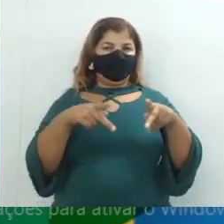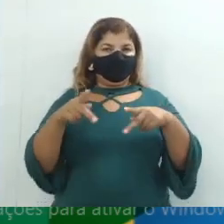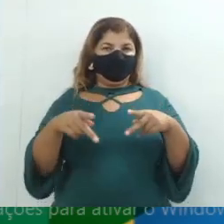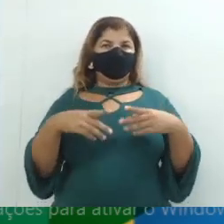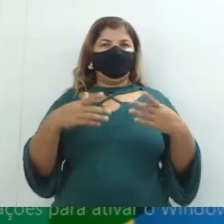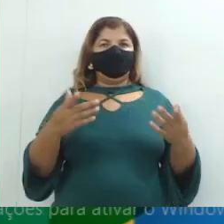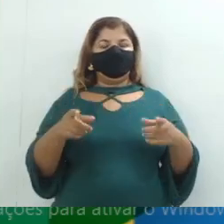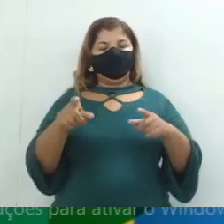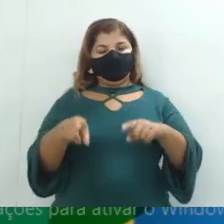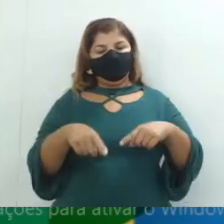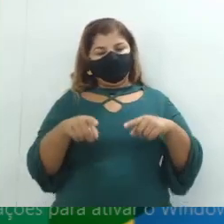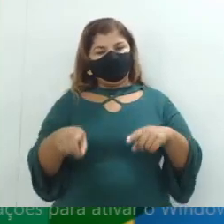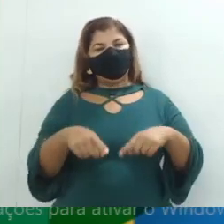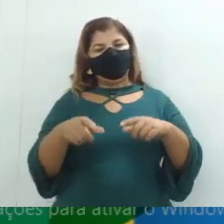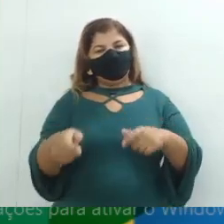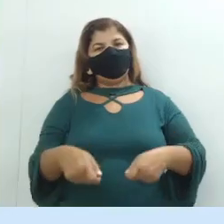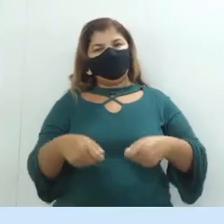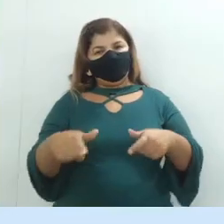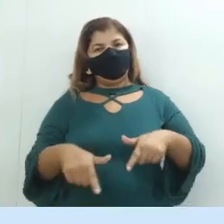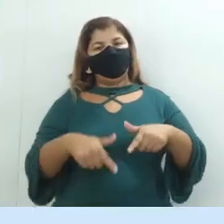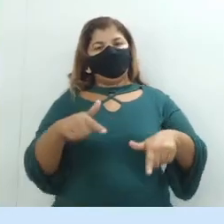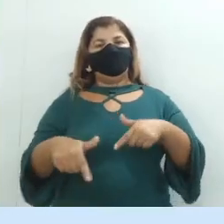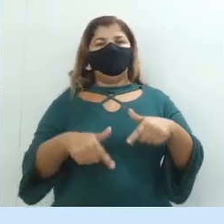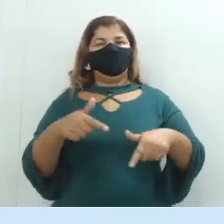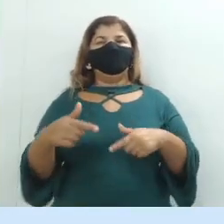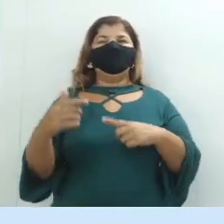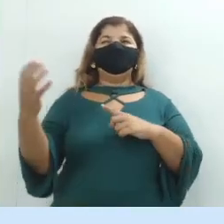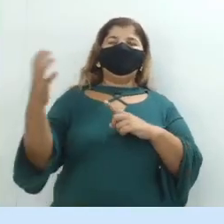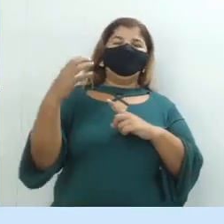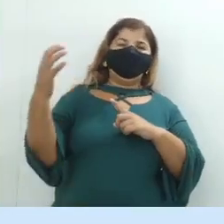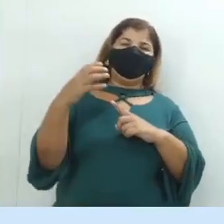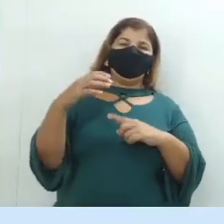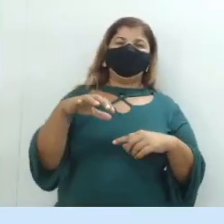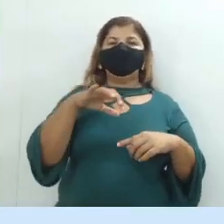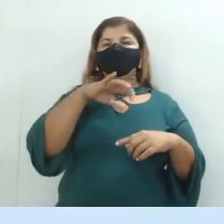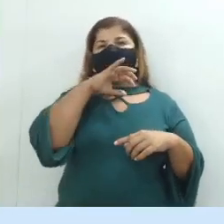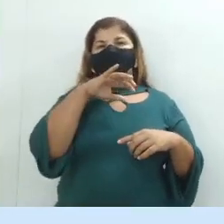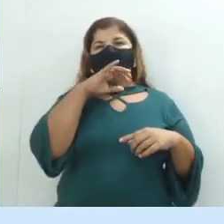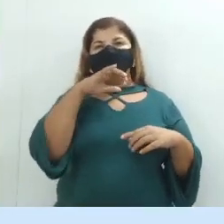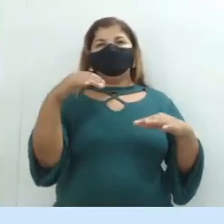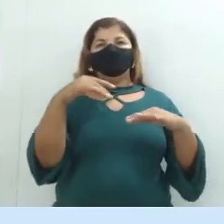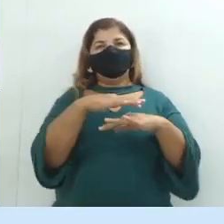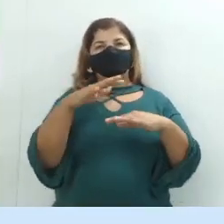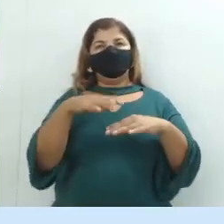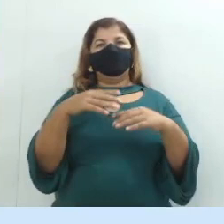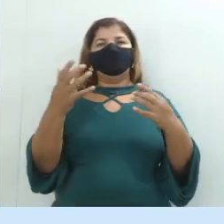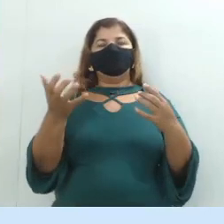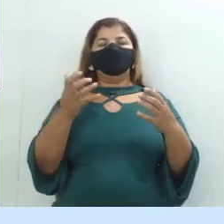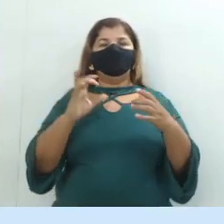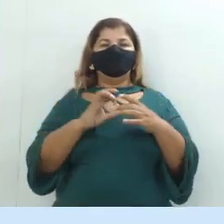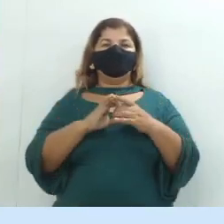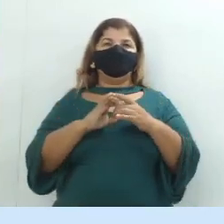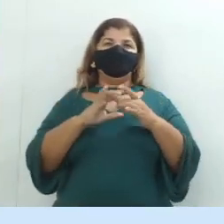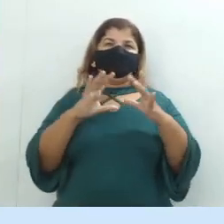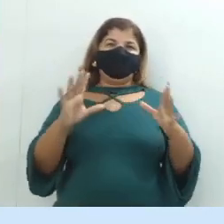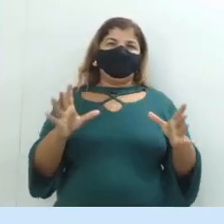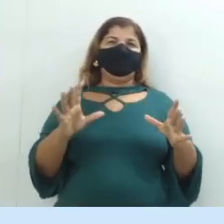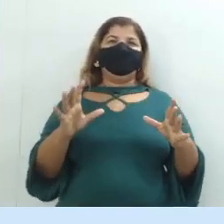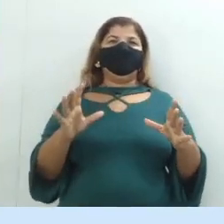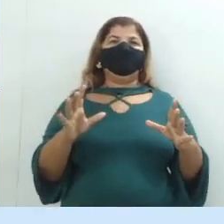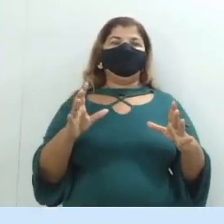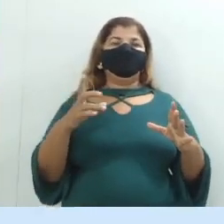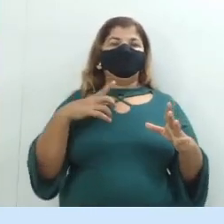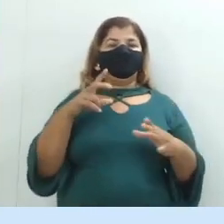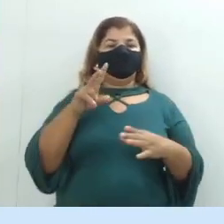os camponeses se sentiam sobrecarregados de impostos. As cidades queriam mais liberdade, né? E ali eram vigiados